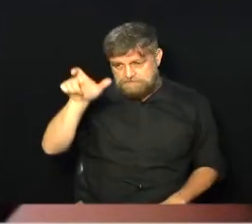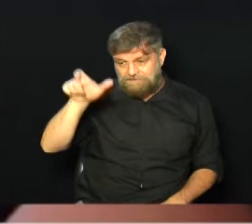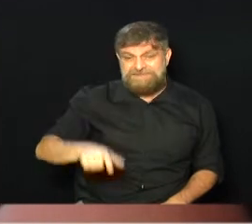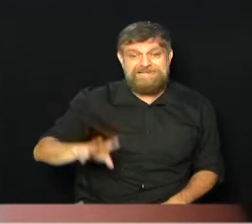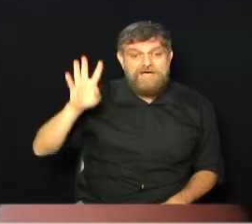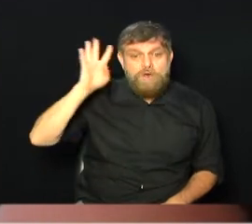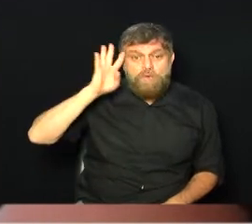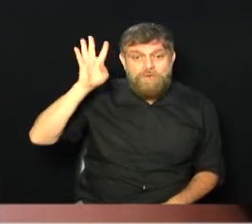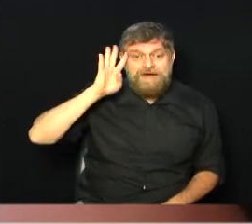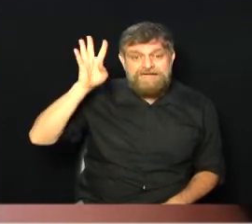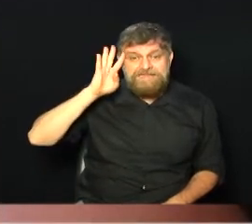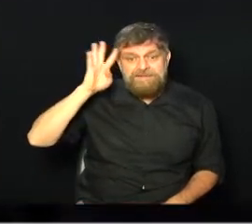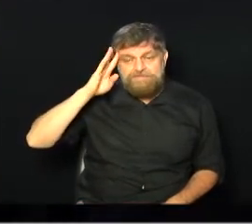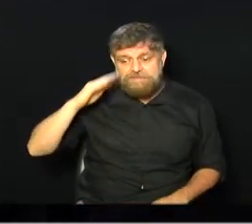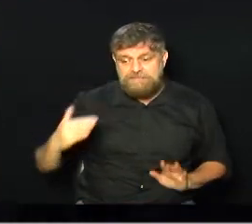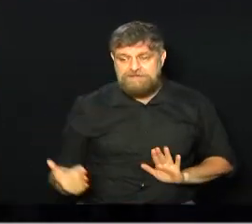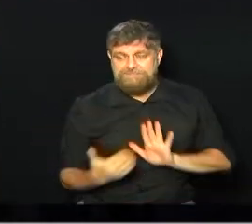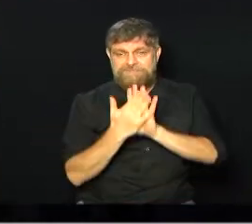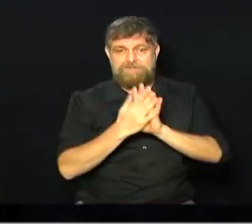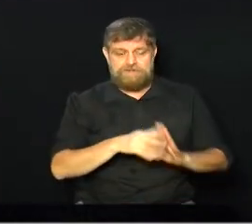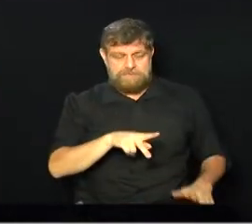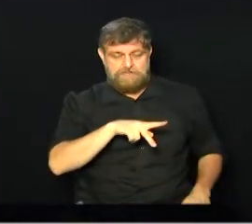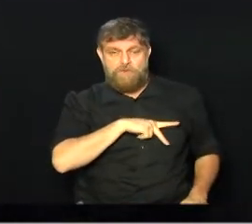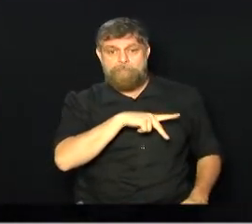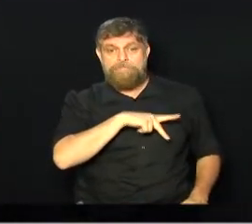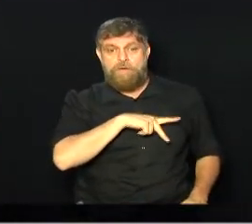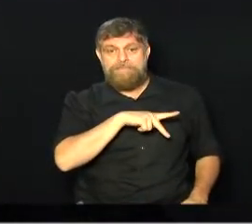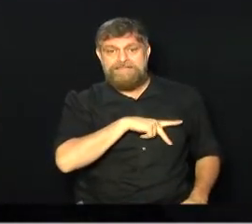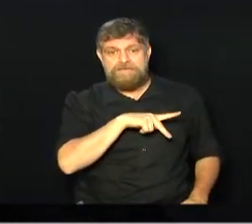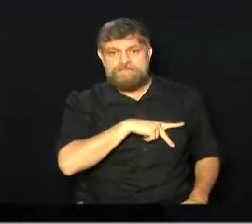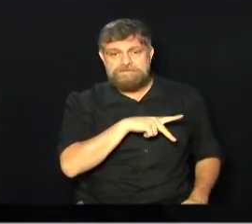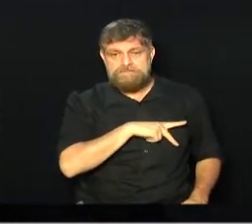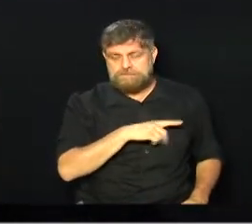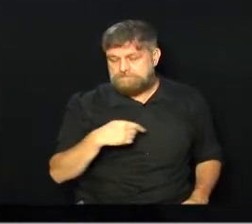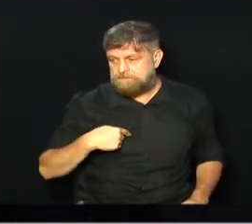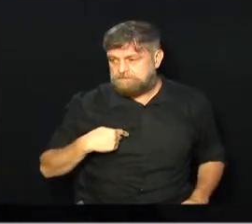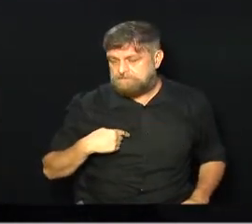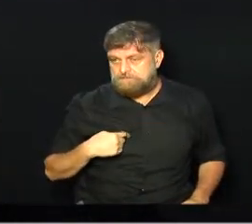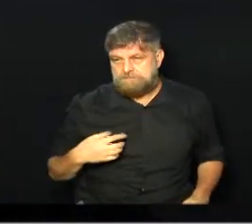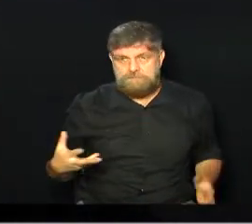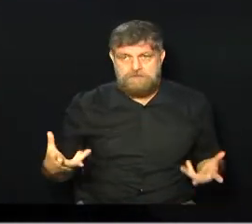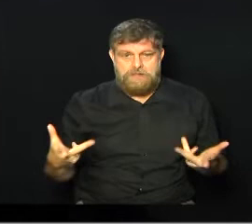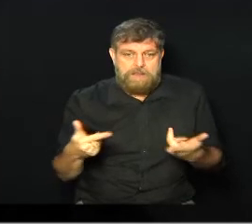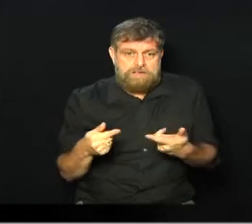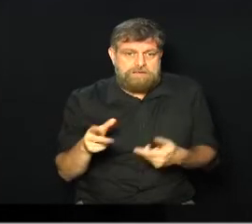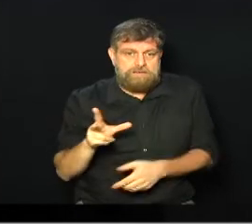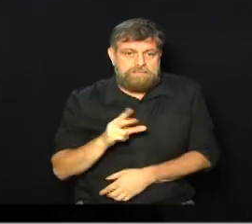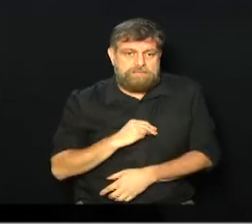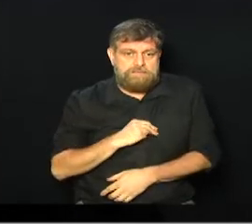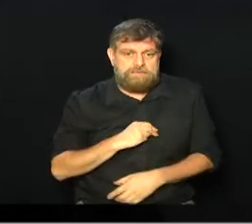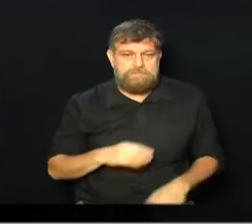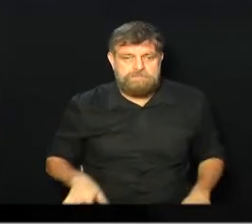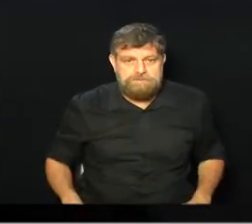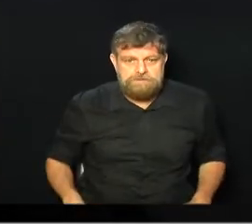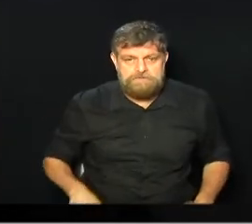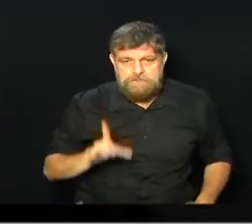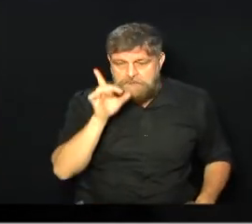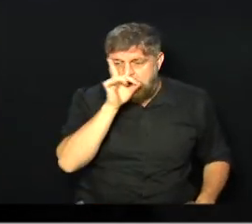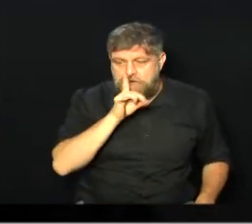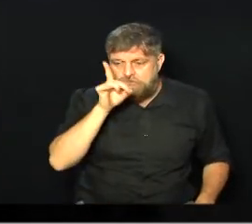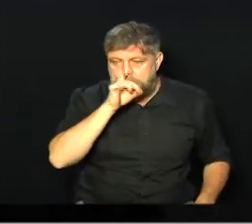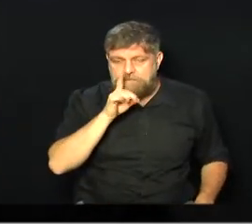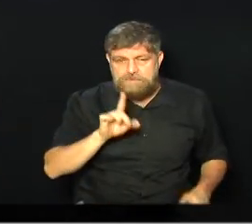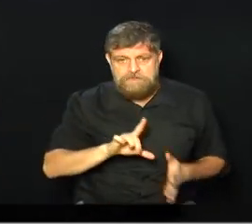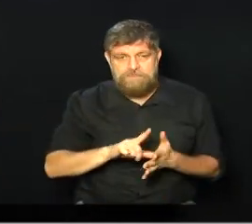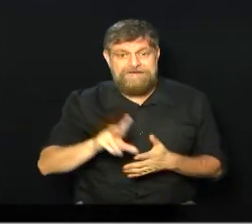quarta-feira contra o Palmeiras. Falei, nossa. Beleza, Ney, para mim, coisa linda. Isso era no domingo, na segunda eu